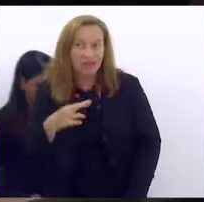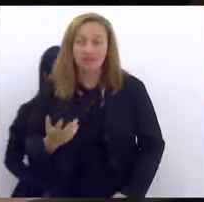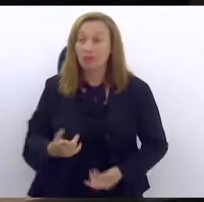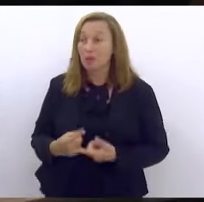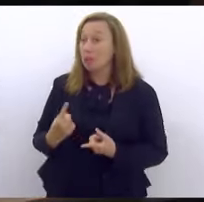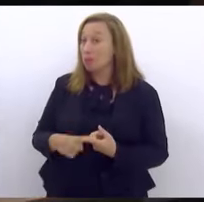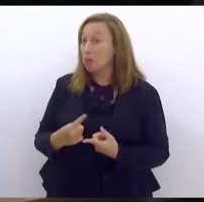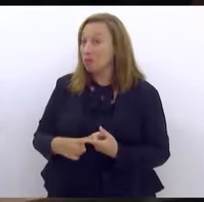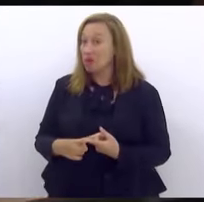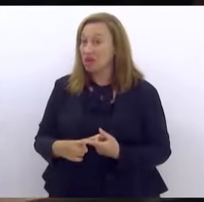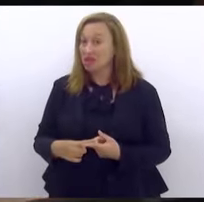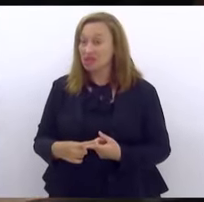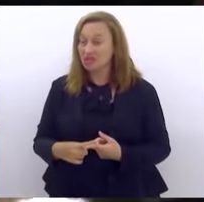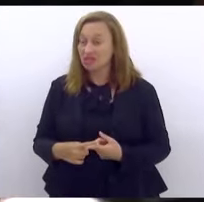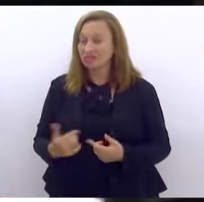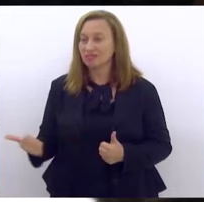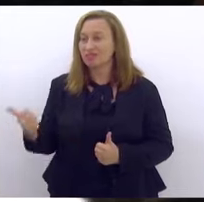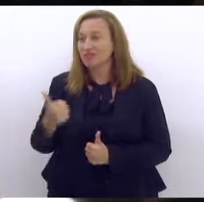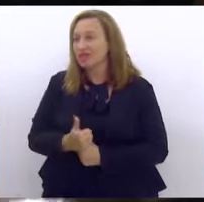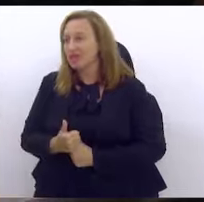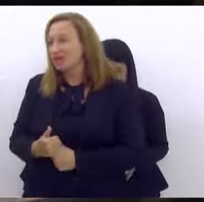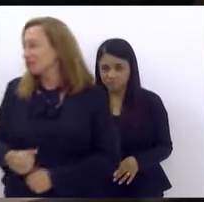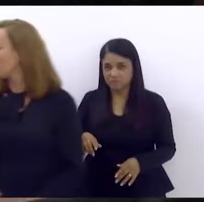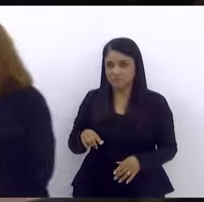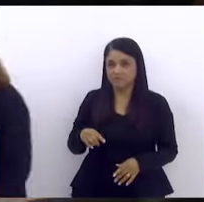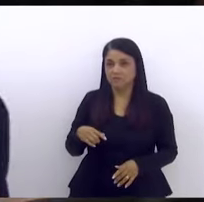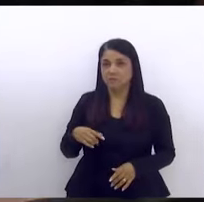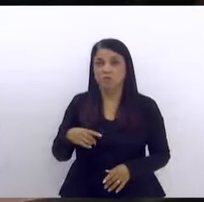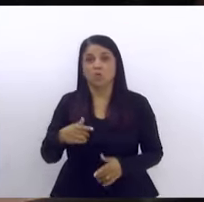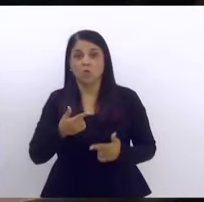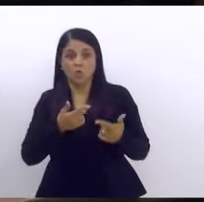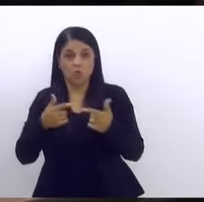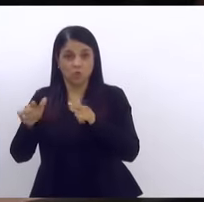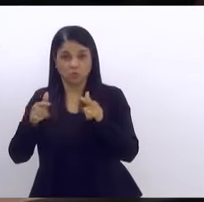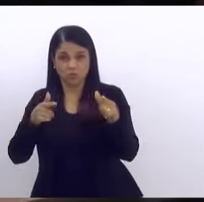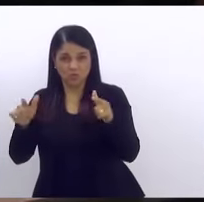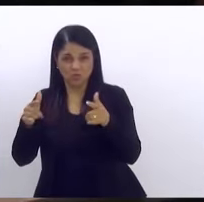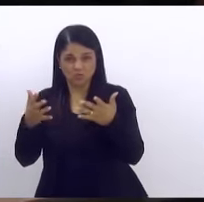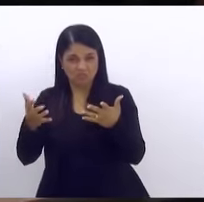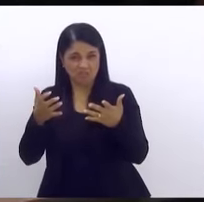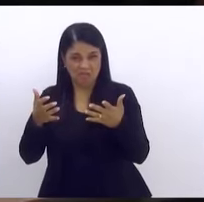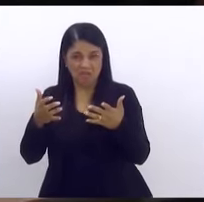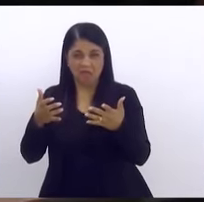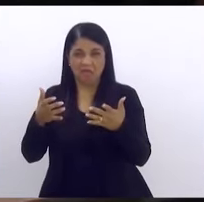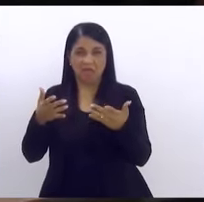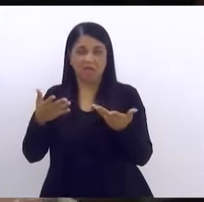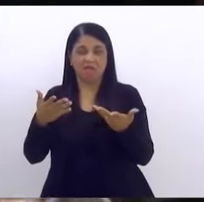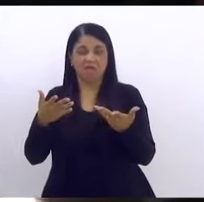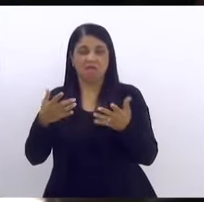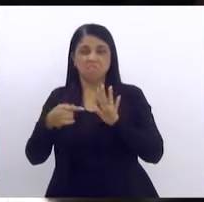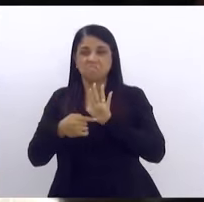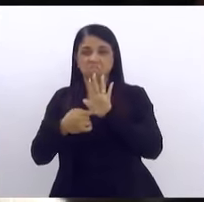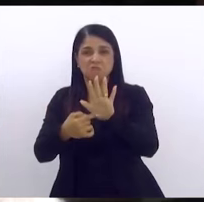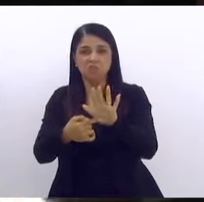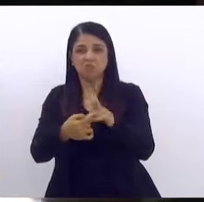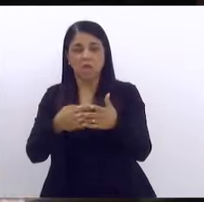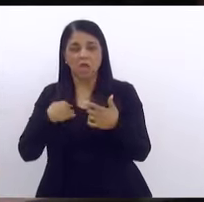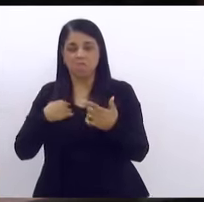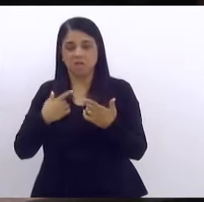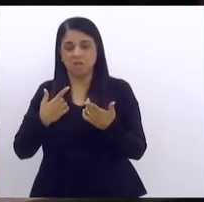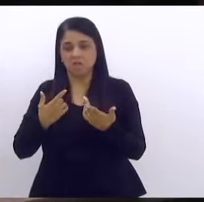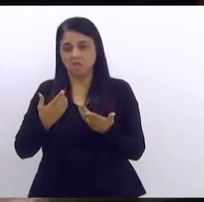porque a gente não faz papagaiada como muita gente por aí quer fazer aparecer para descredibilizar nosso trabalho, não é